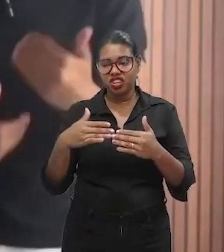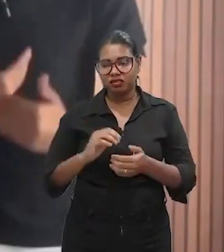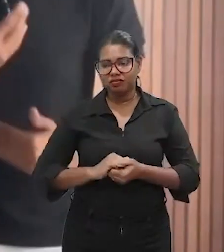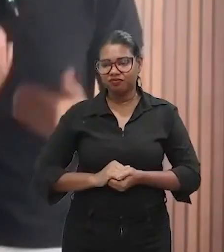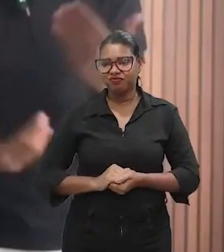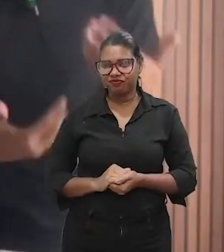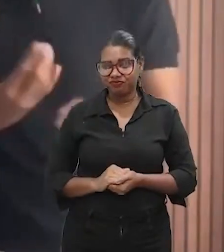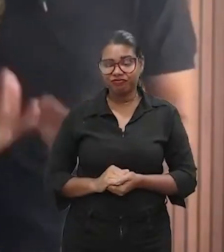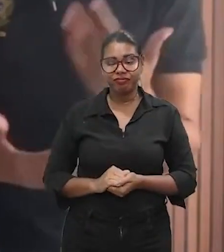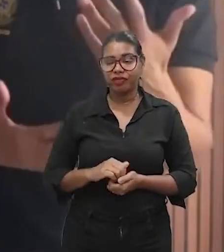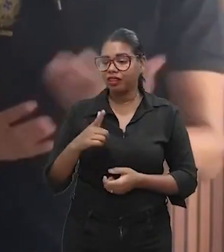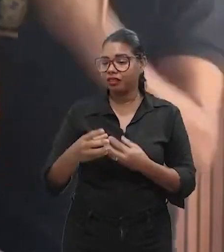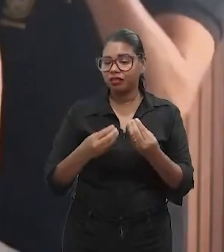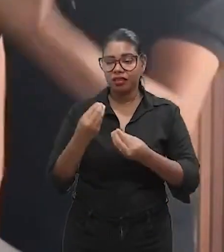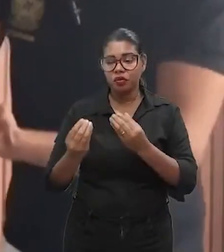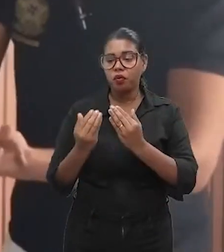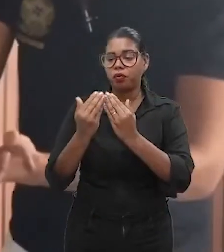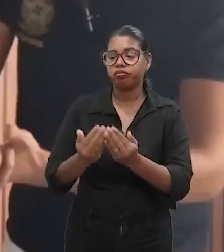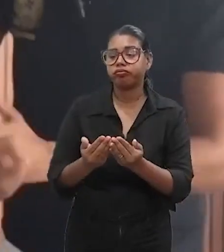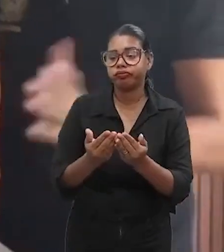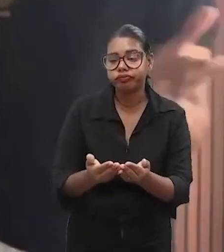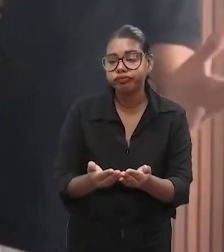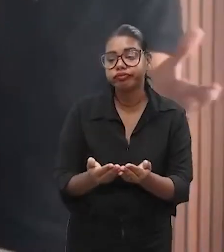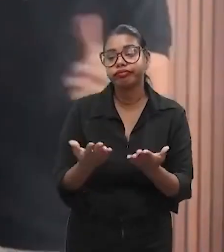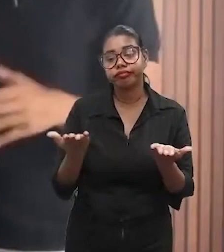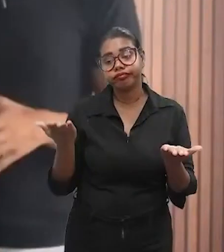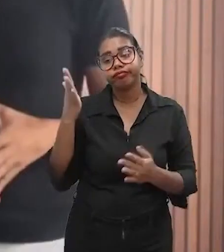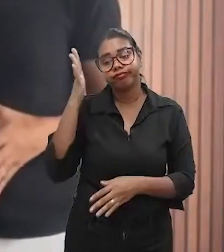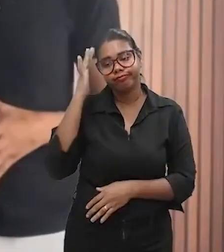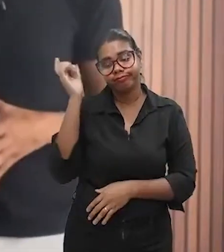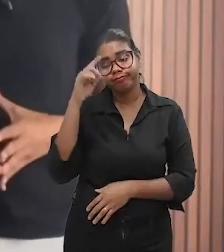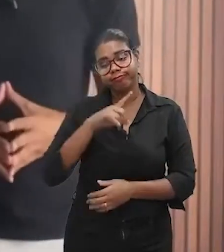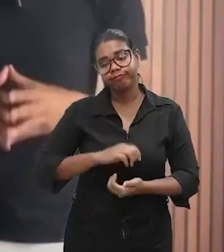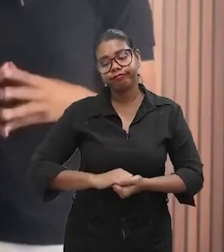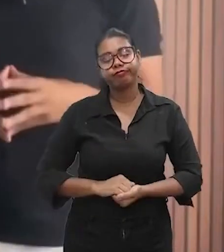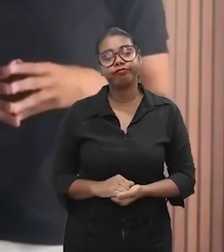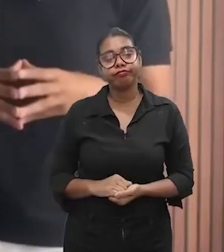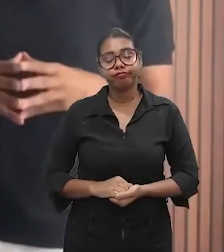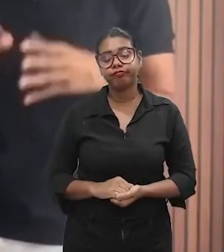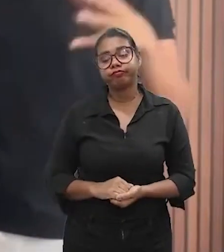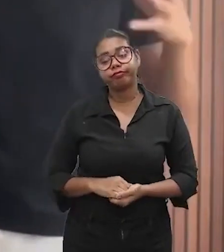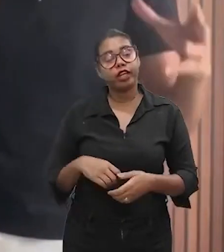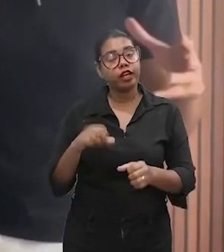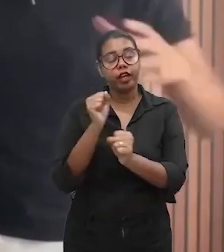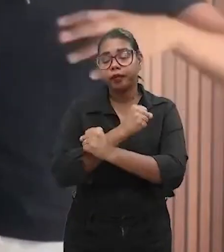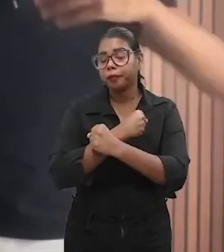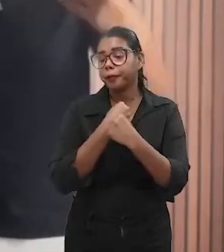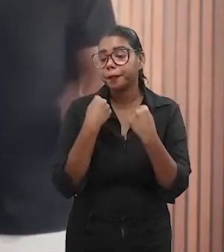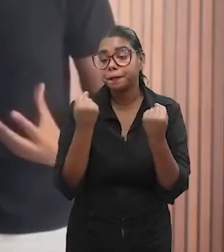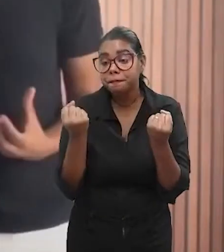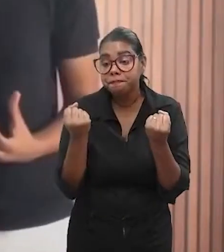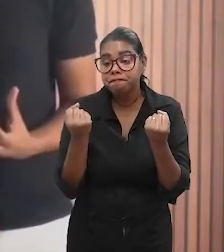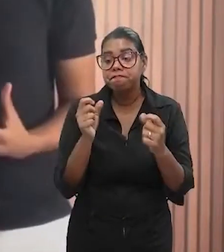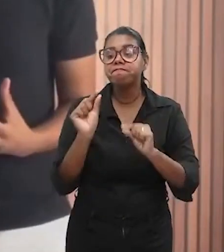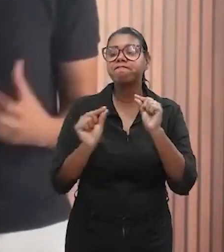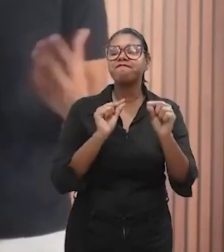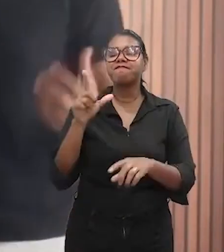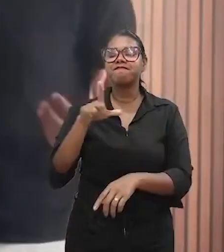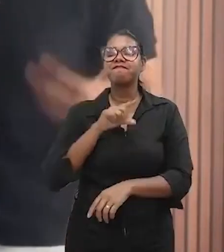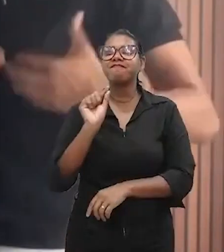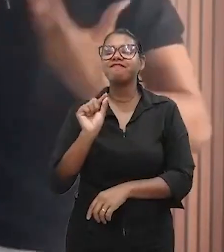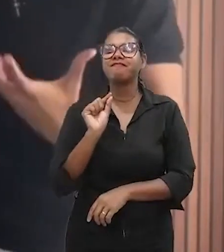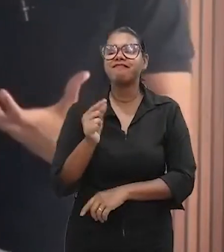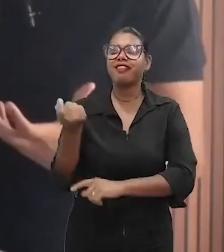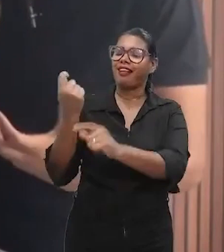totalmente impraticável para grandes embarcações atracar. Então, era quase que impossível que eles tivessem